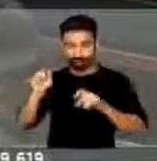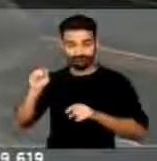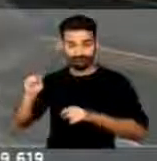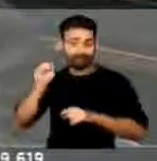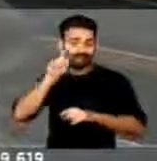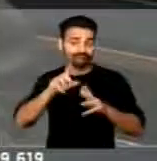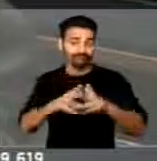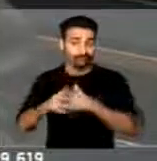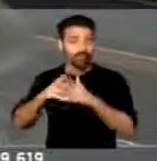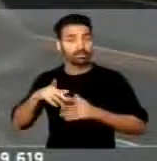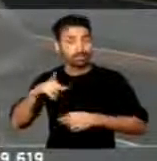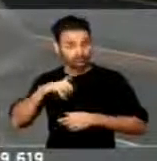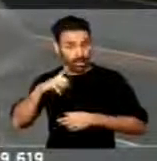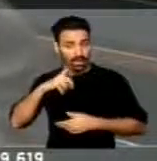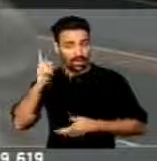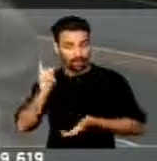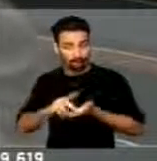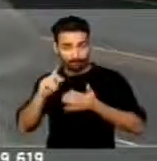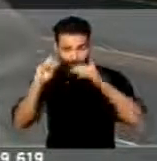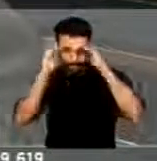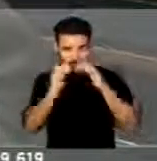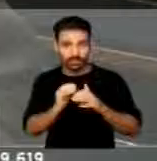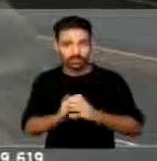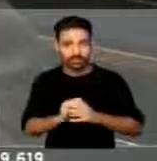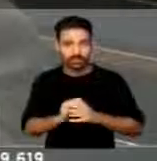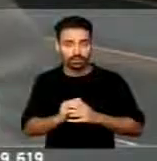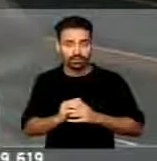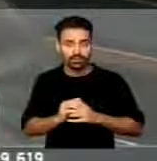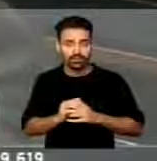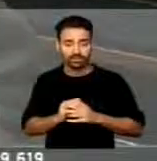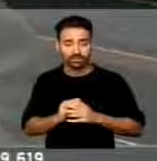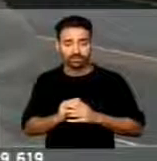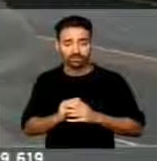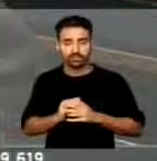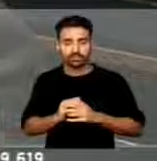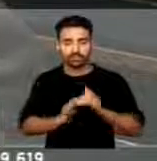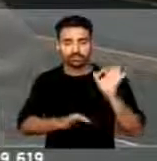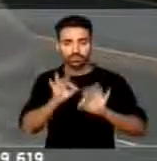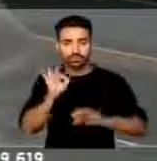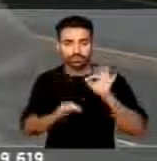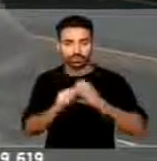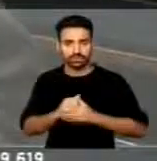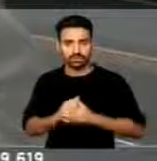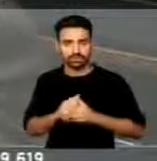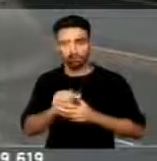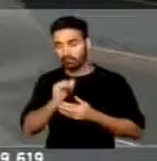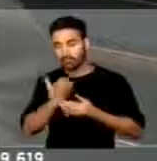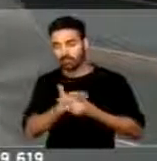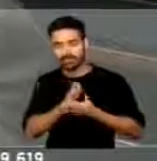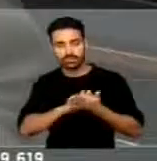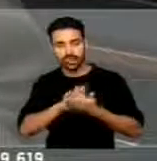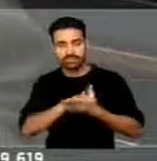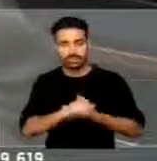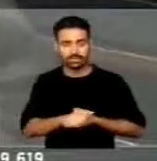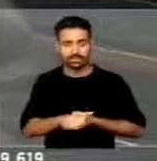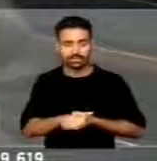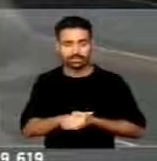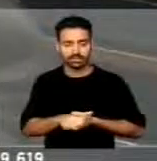eles respeitam uma ordem do Poder Judiciário? Eles não respondem. Eles não